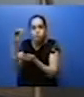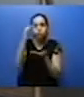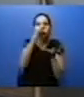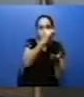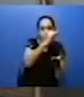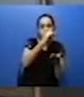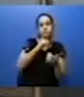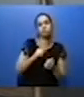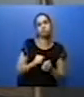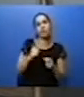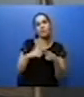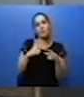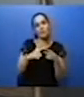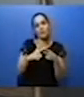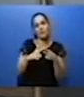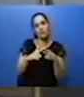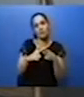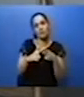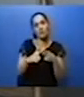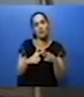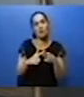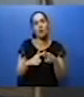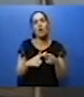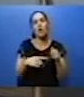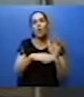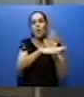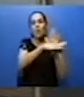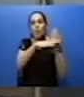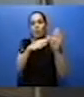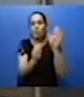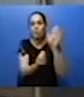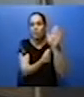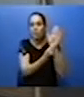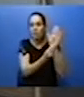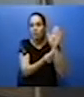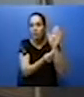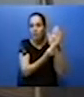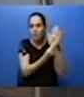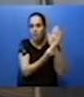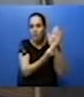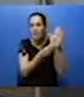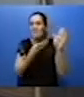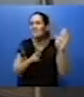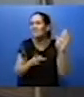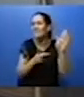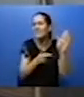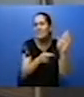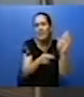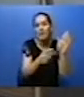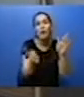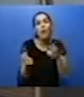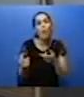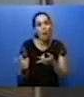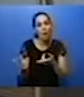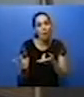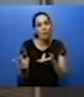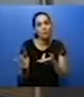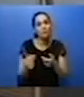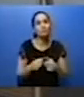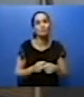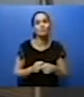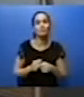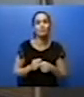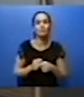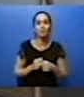o que os denominadores denominador é o número de baixo seja sempre igual